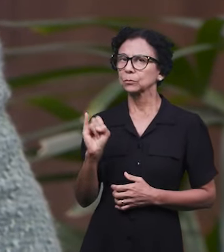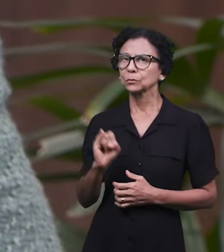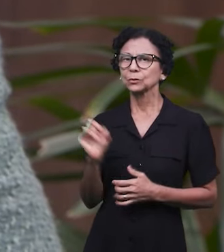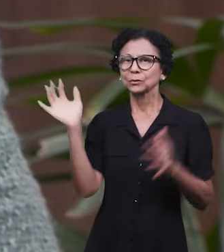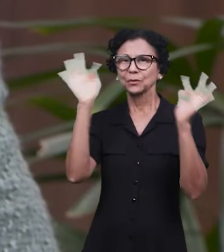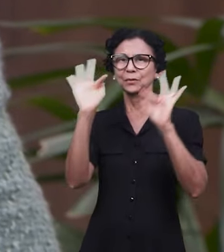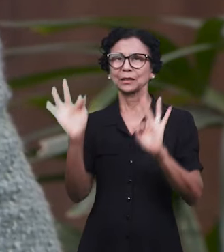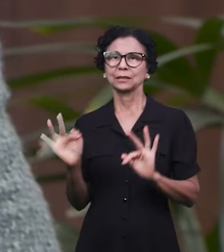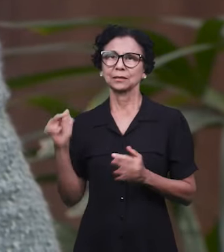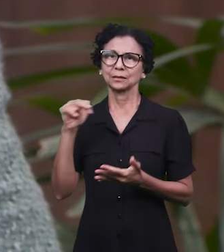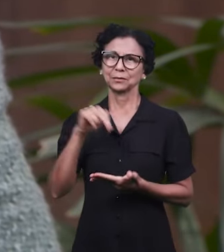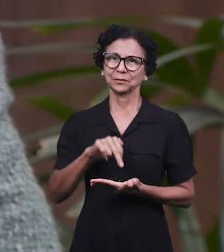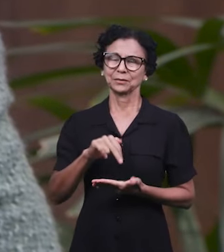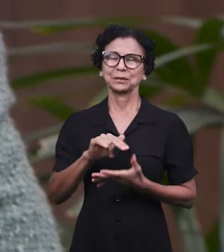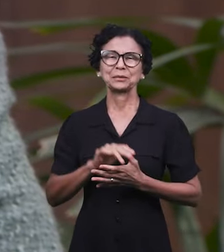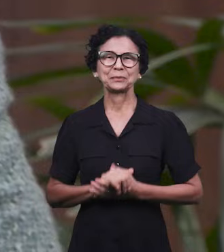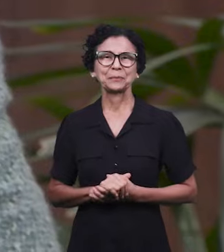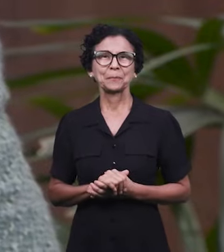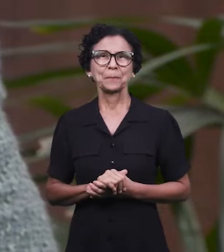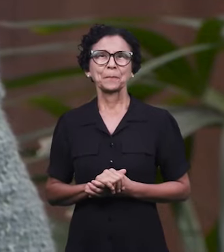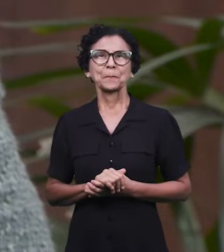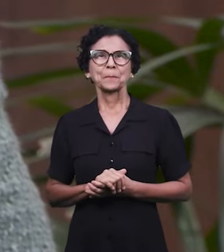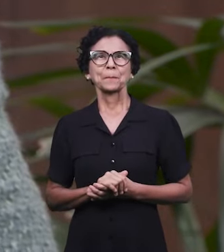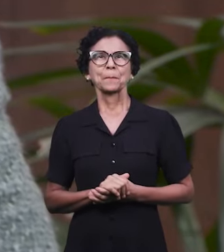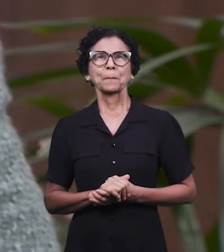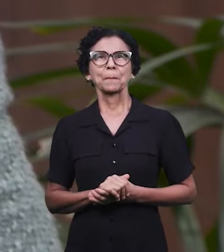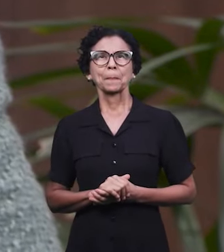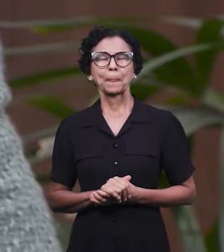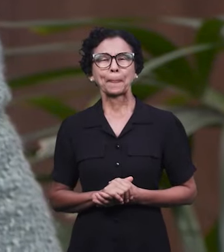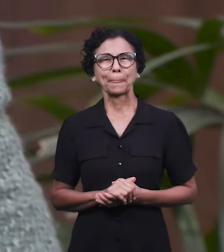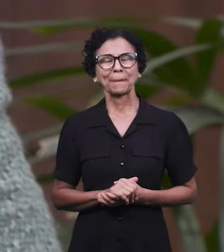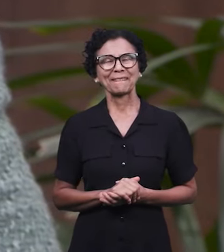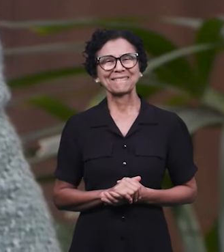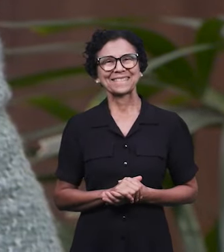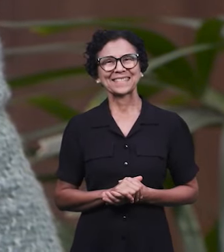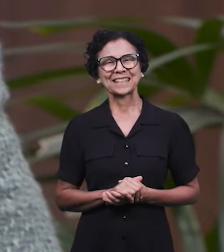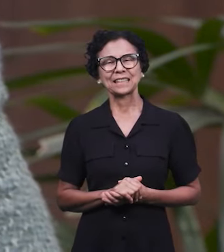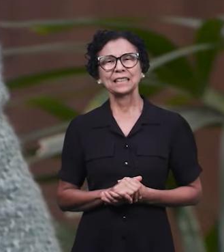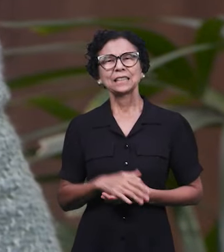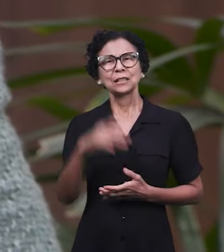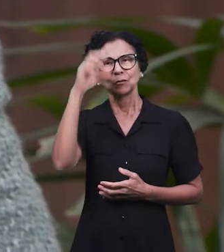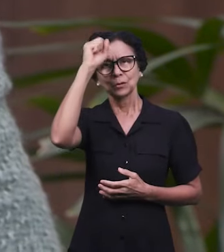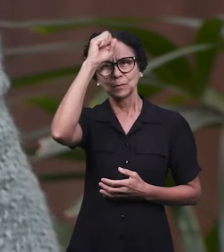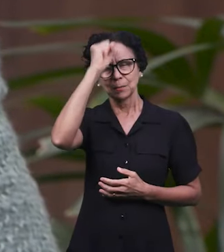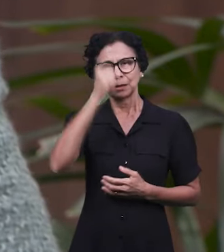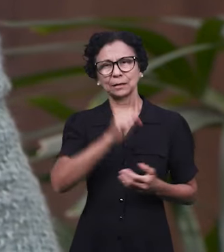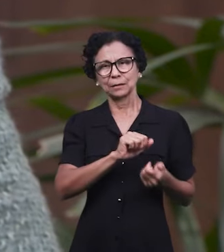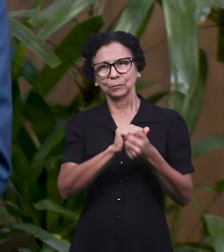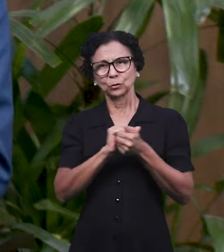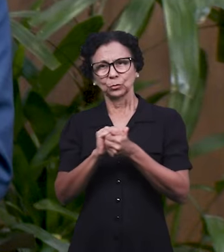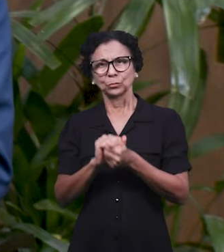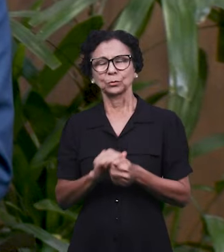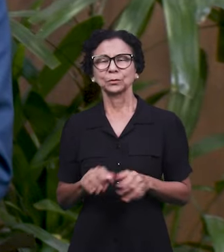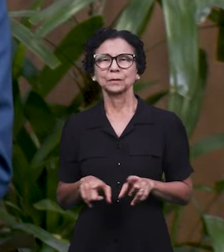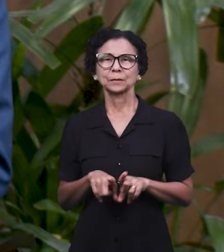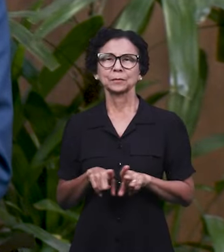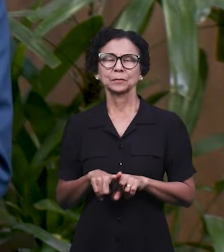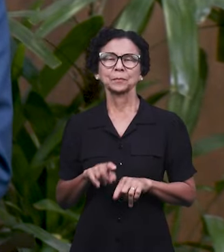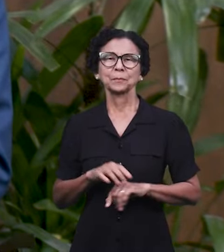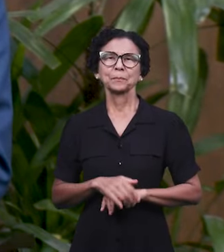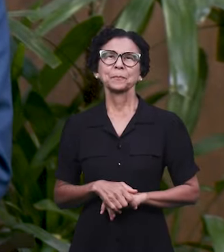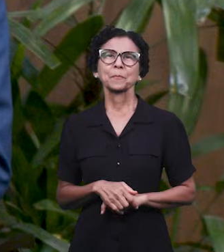aqui nós vamos trazer conhecimento e aprender também né Assim como os nossos irmãos e a sociedade como um todo nós gostaríamos de